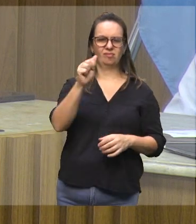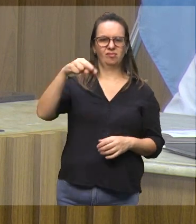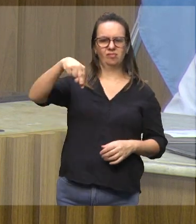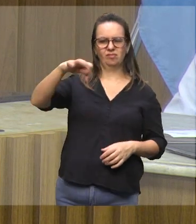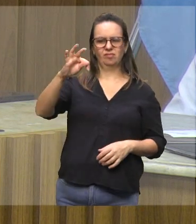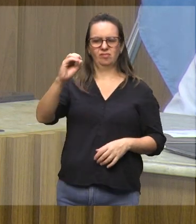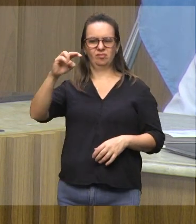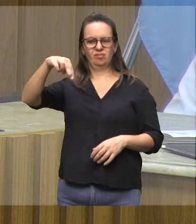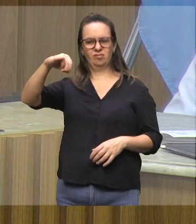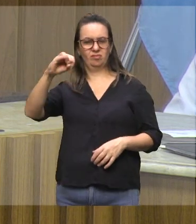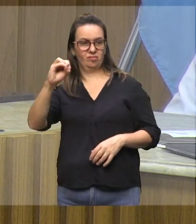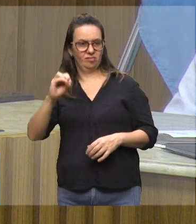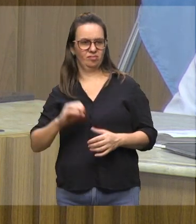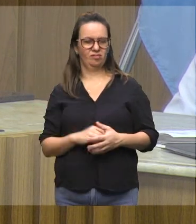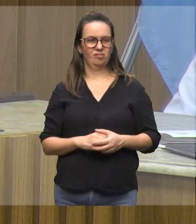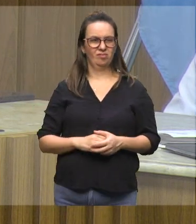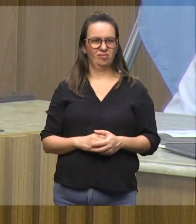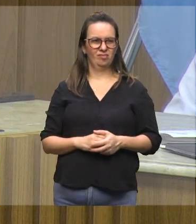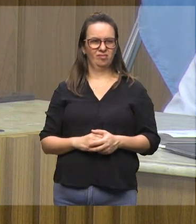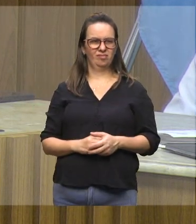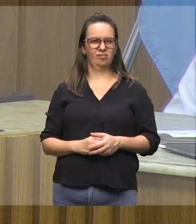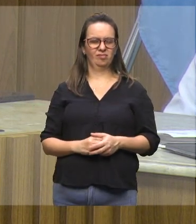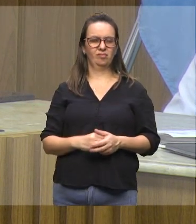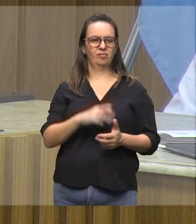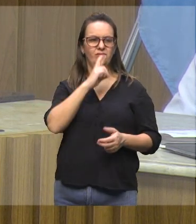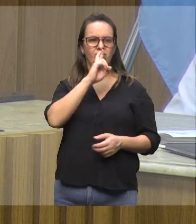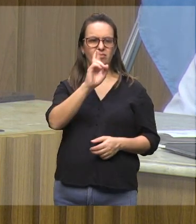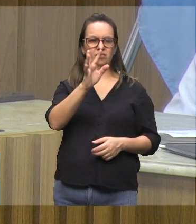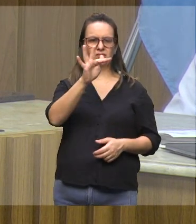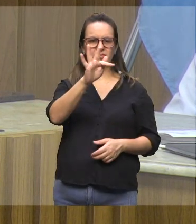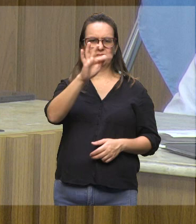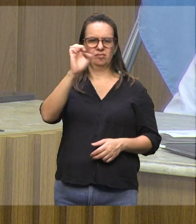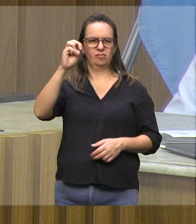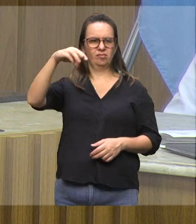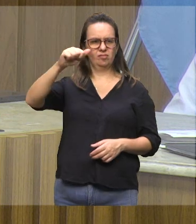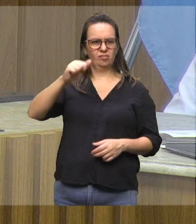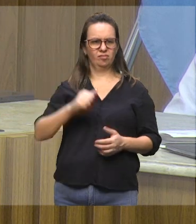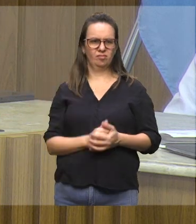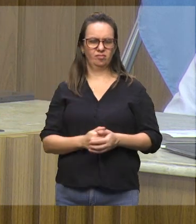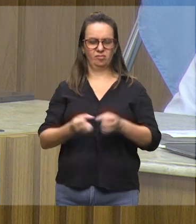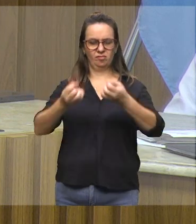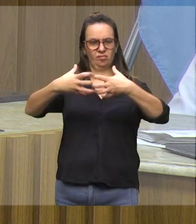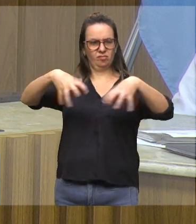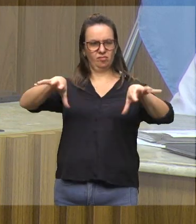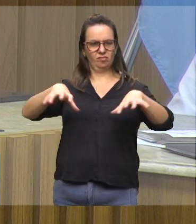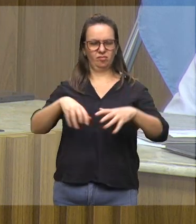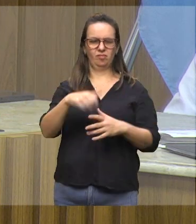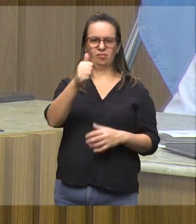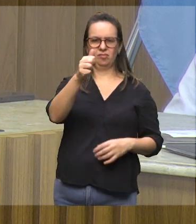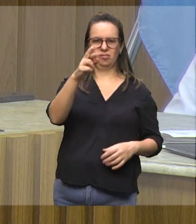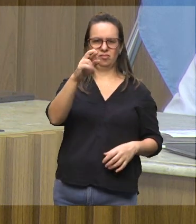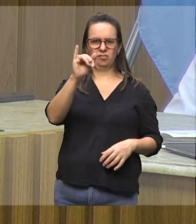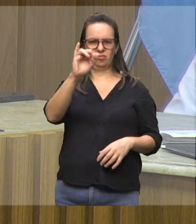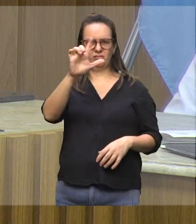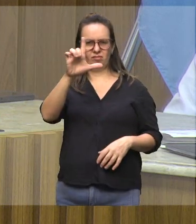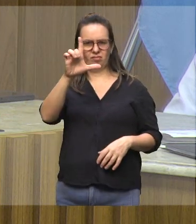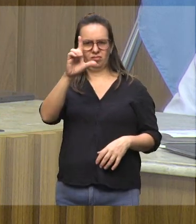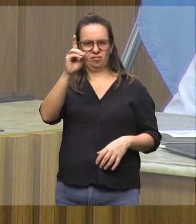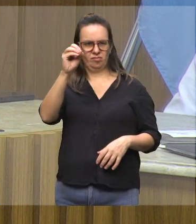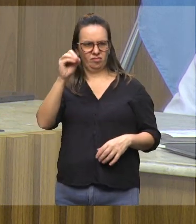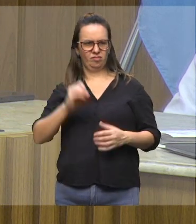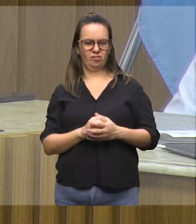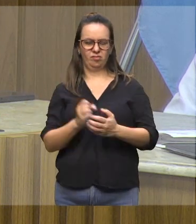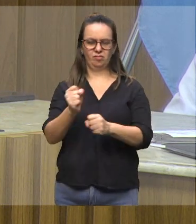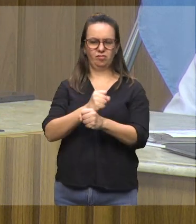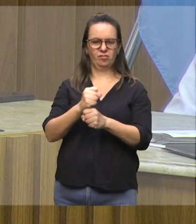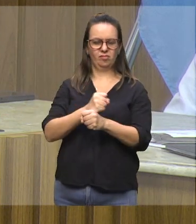Santos, referente à FEMA, responsável pelas contas do Arildo José de Almeida, referente ao exercício de